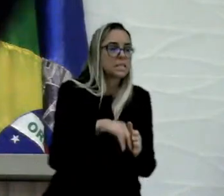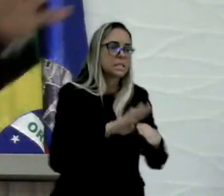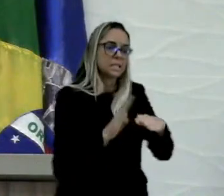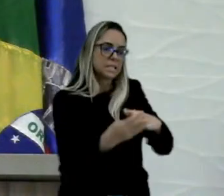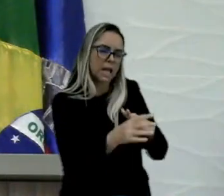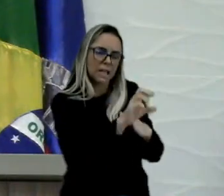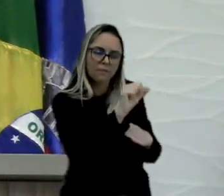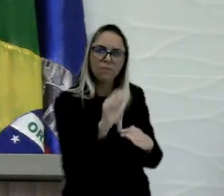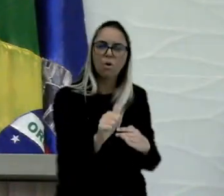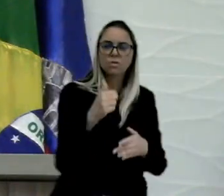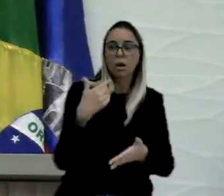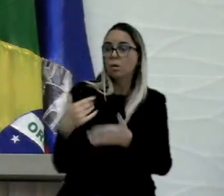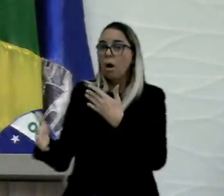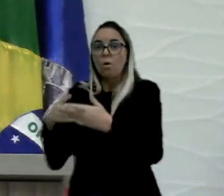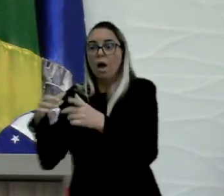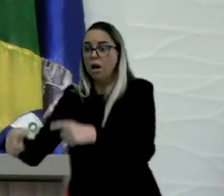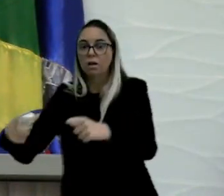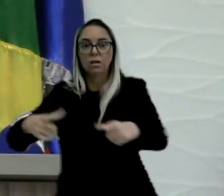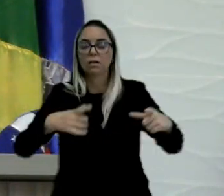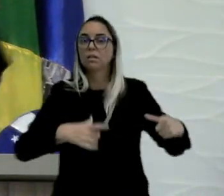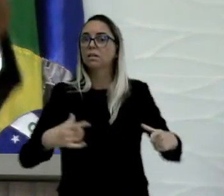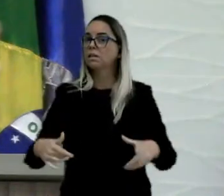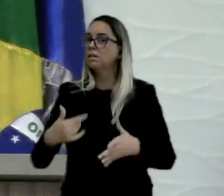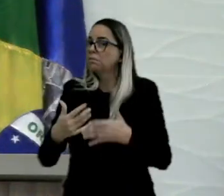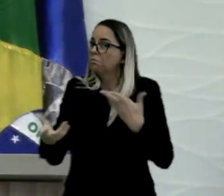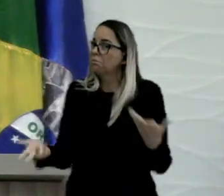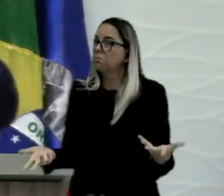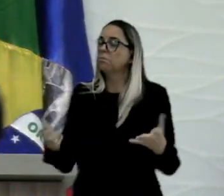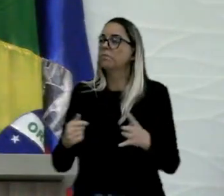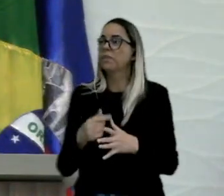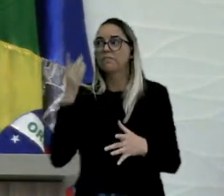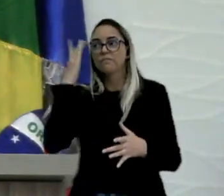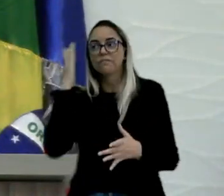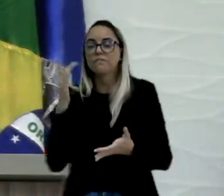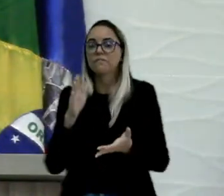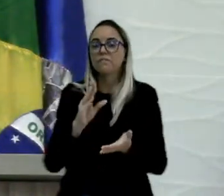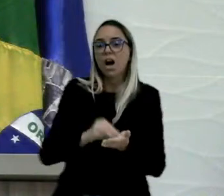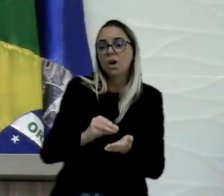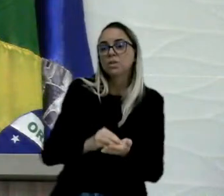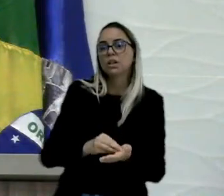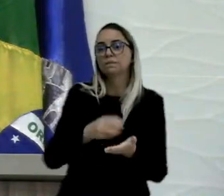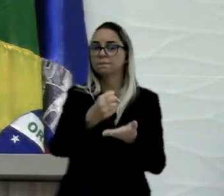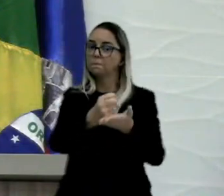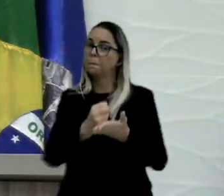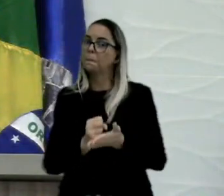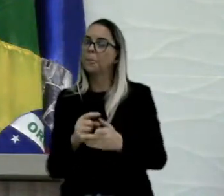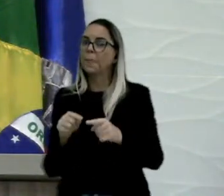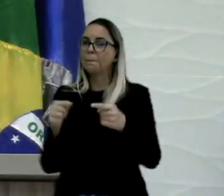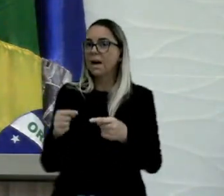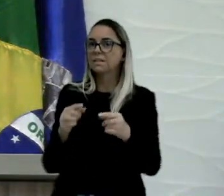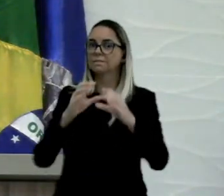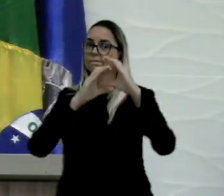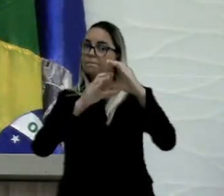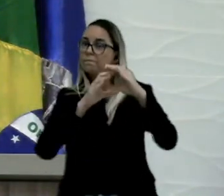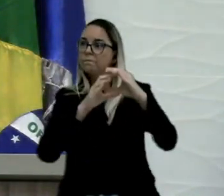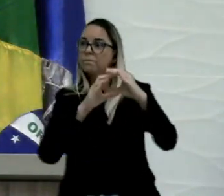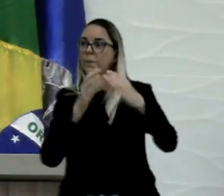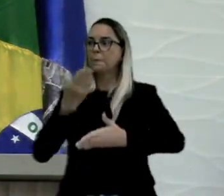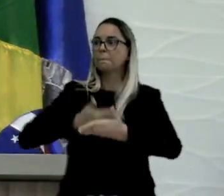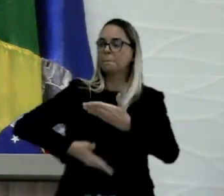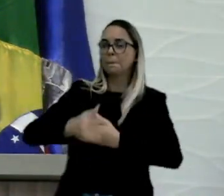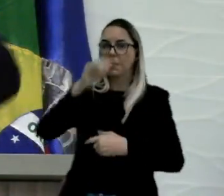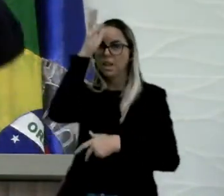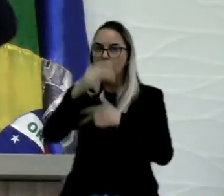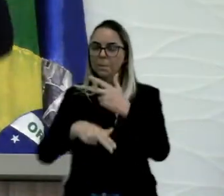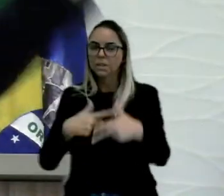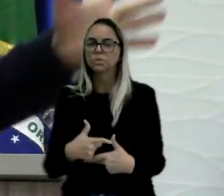em qualquer canto da cidade eu sei que falta apoio falta mas o atendimento da Compesa em sento do